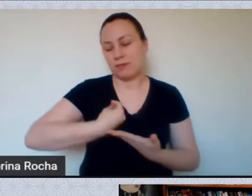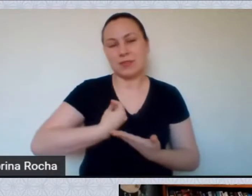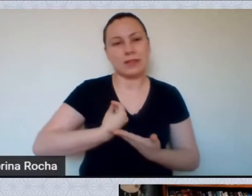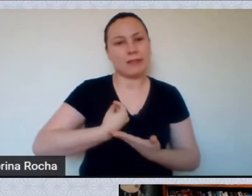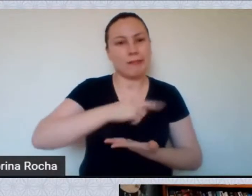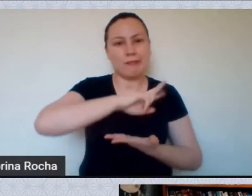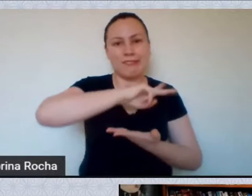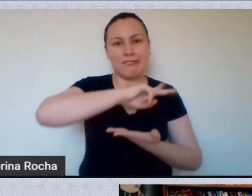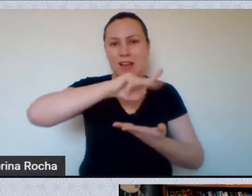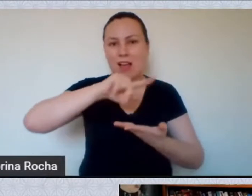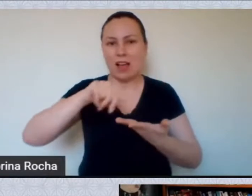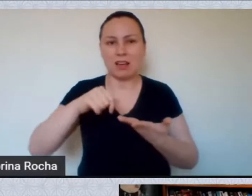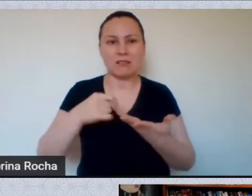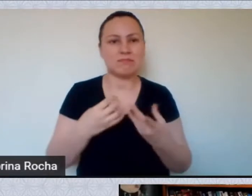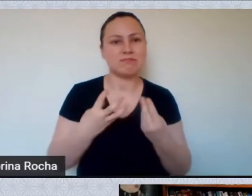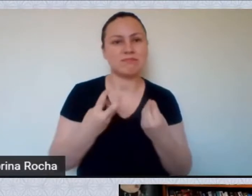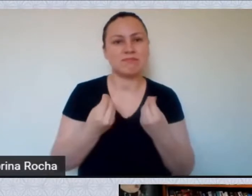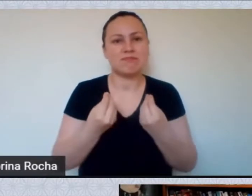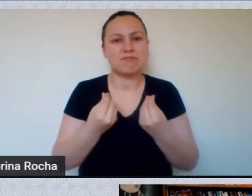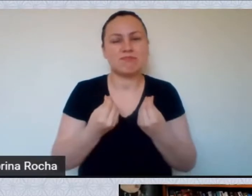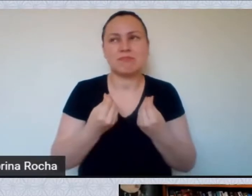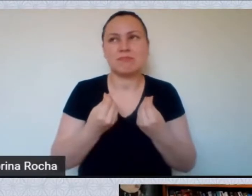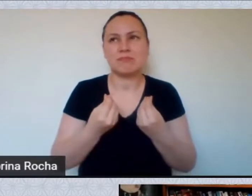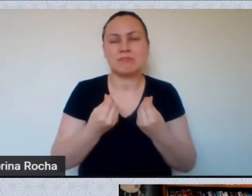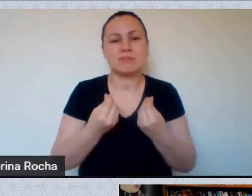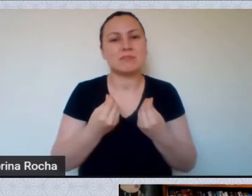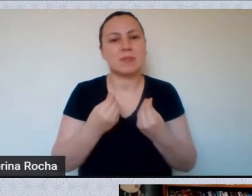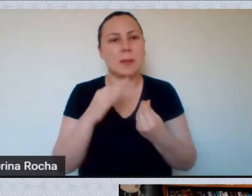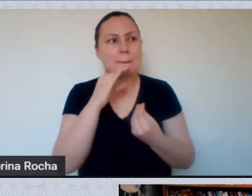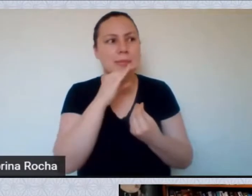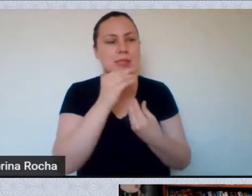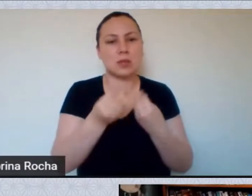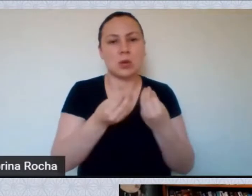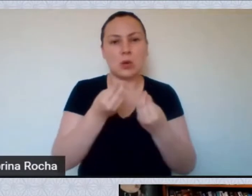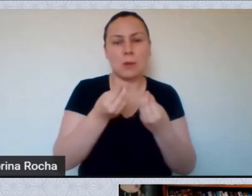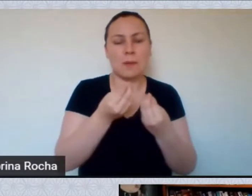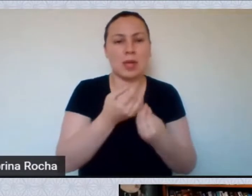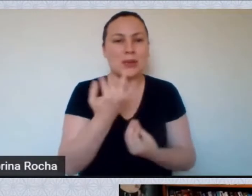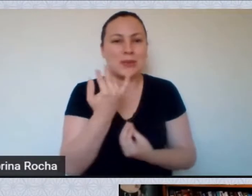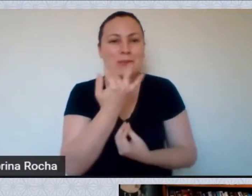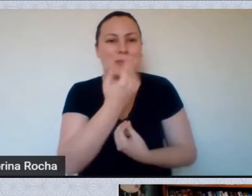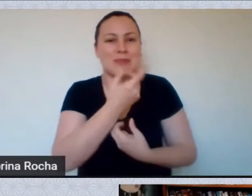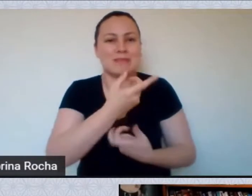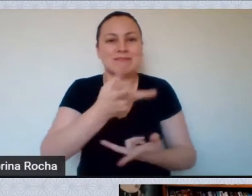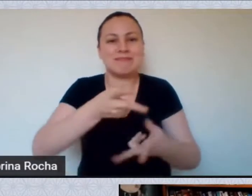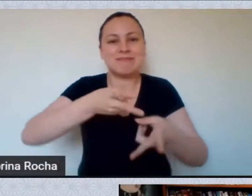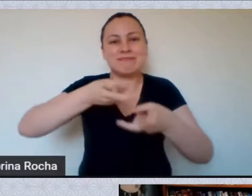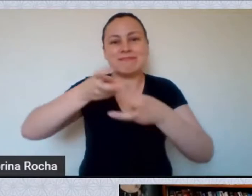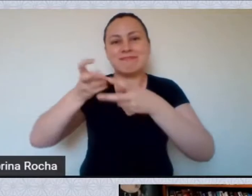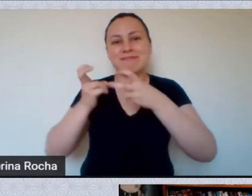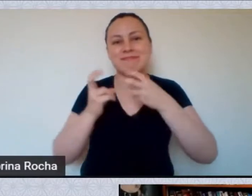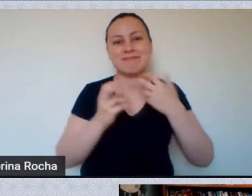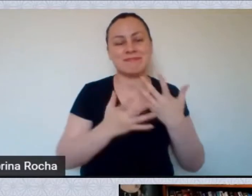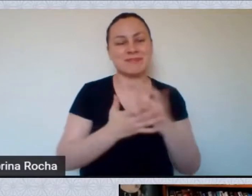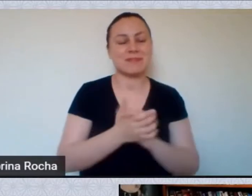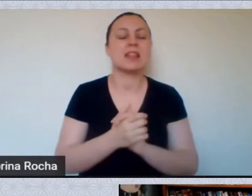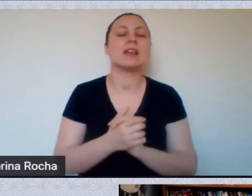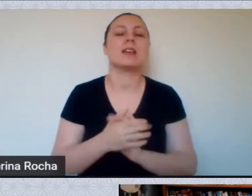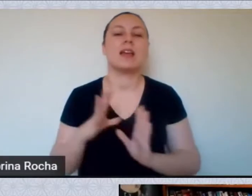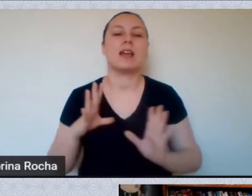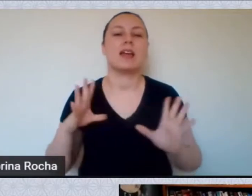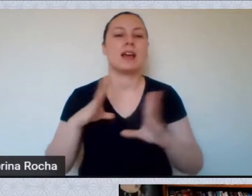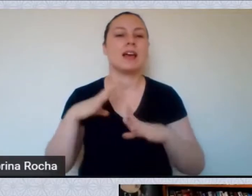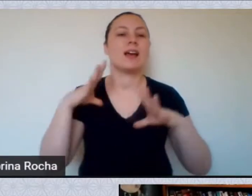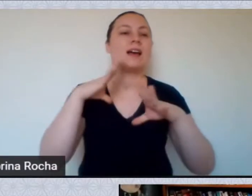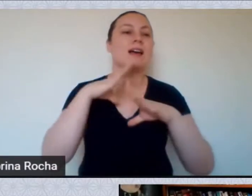que combina a percepção com uma resposta subjetiva multicolorida. E amamos a maneira como essa riqueza do agora nos